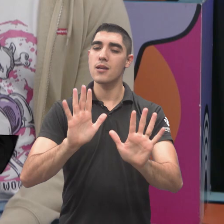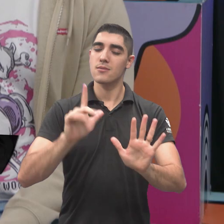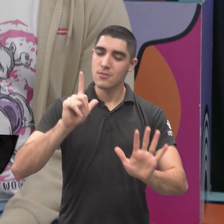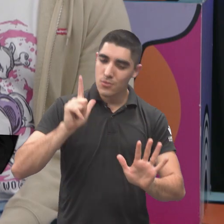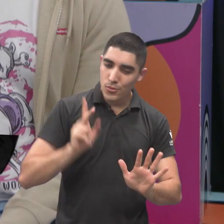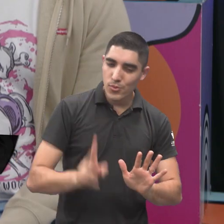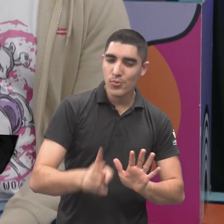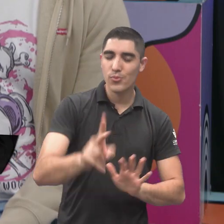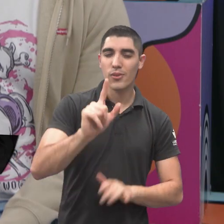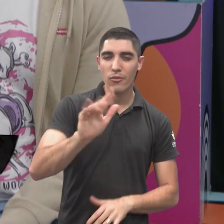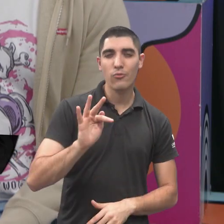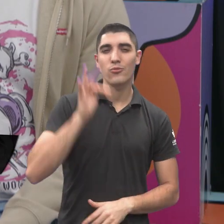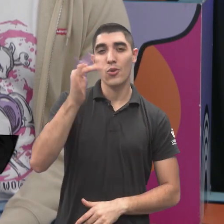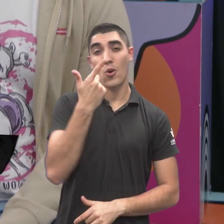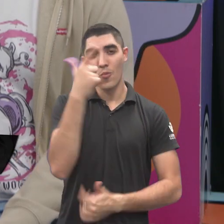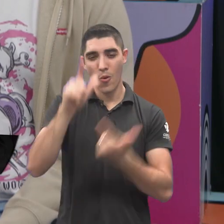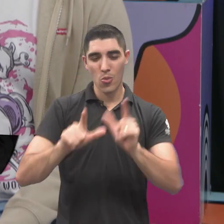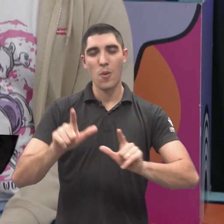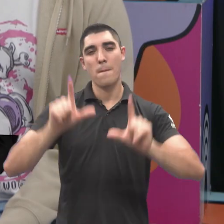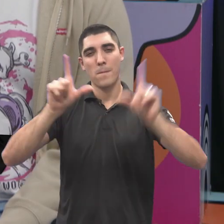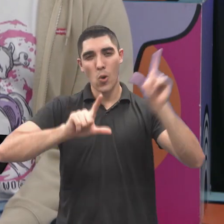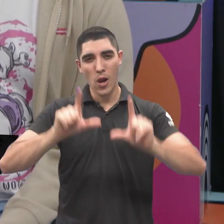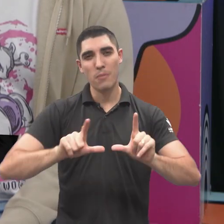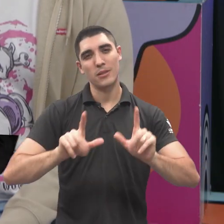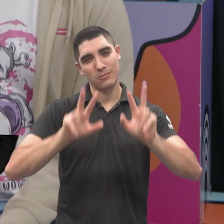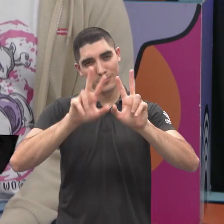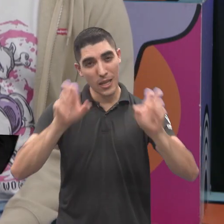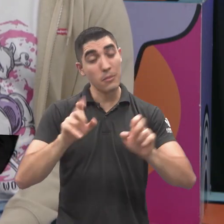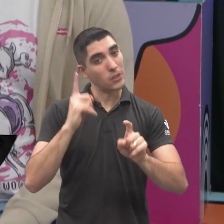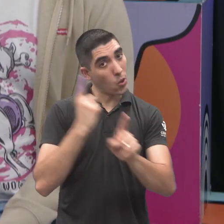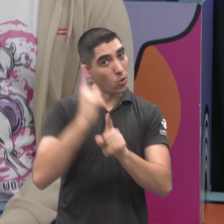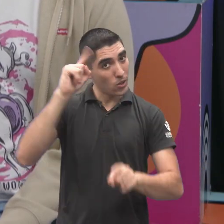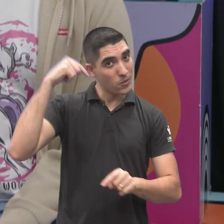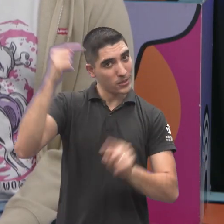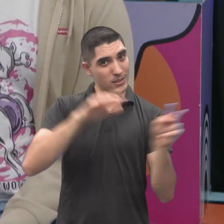assuntos de interesse público importantíssimos aqui no Tá Ligado. Fica o convite para você